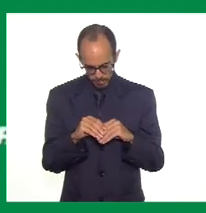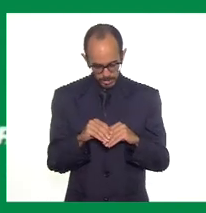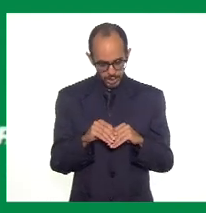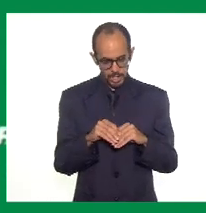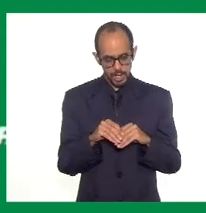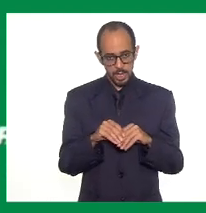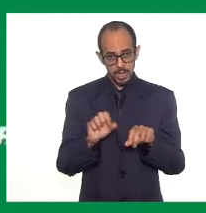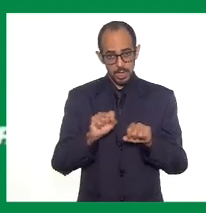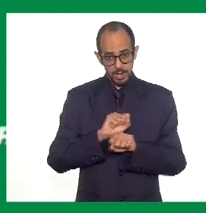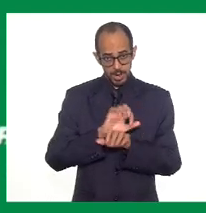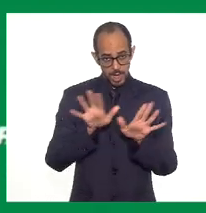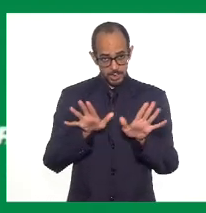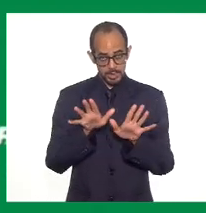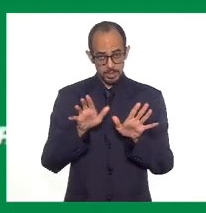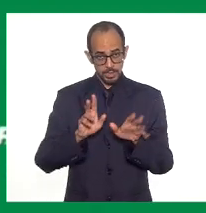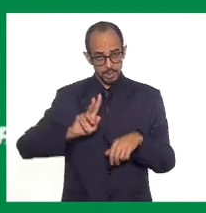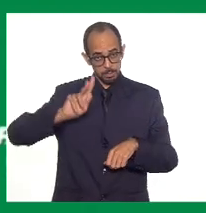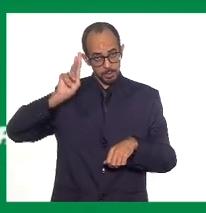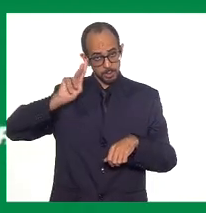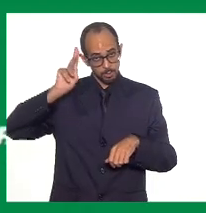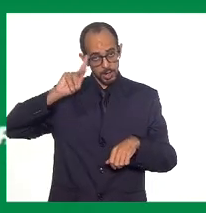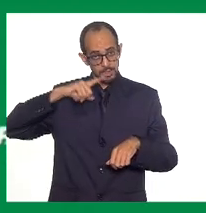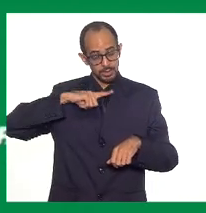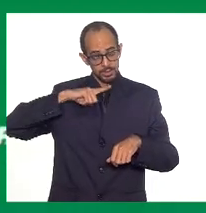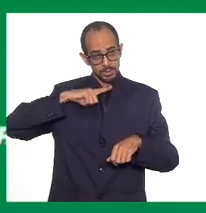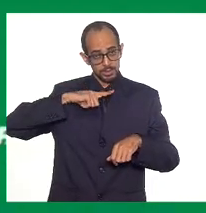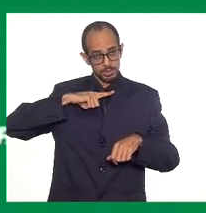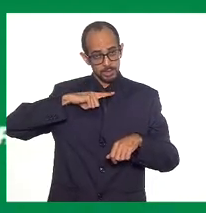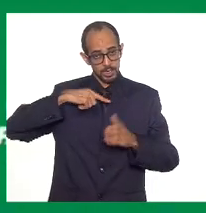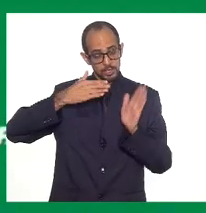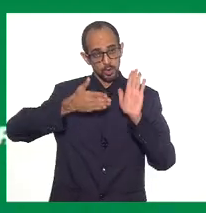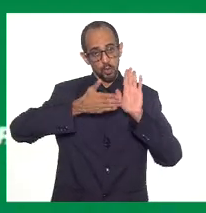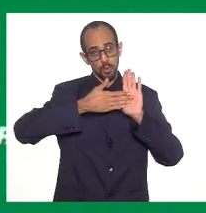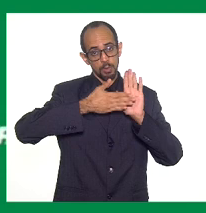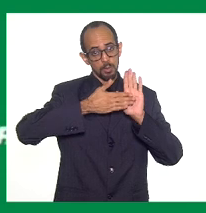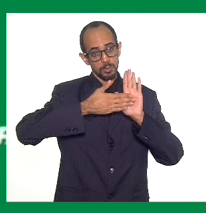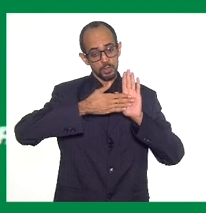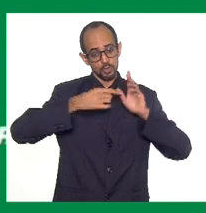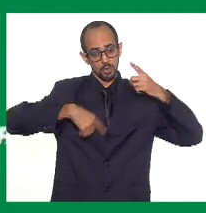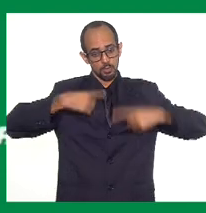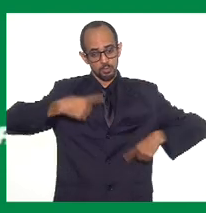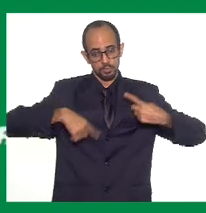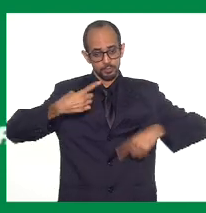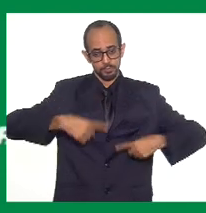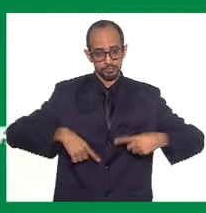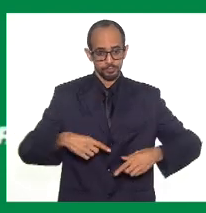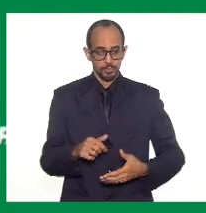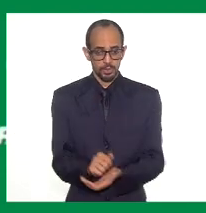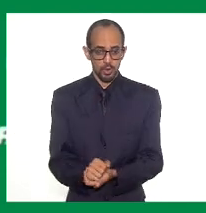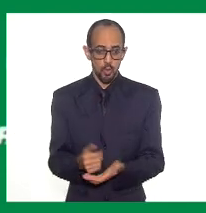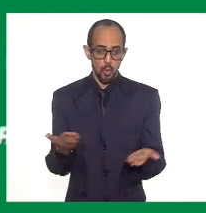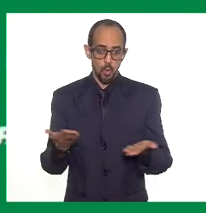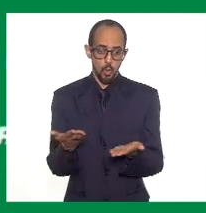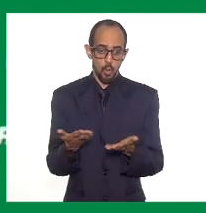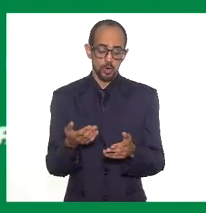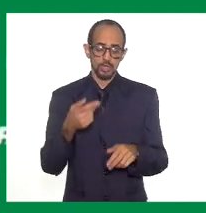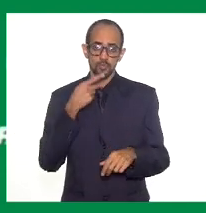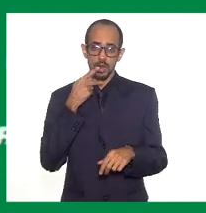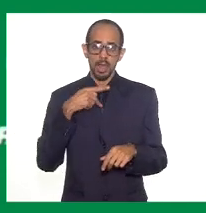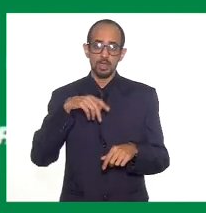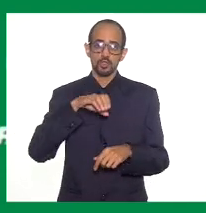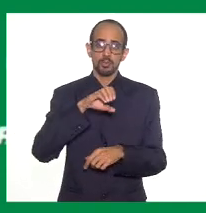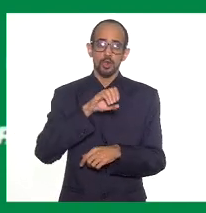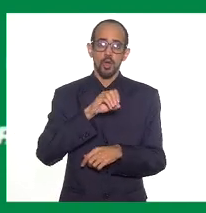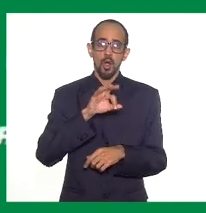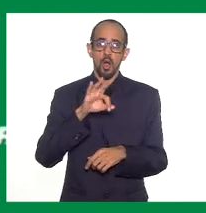claro o compromisso da Petrobras com a competitividade dos mercados onde atua, né? O assunto hoje é focado no offshore,